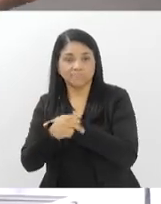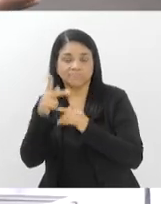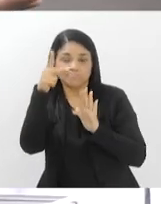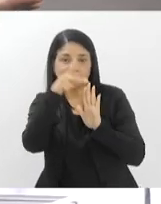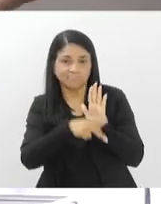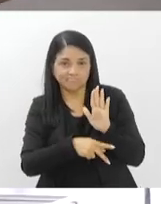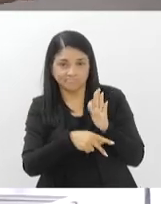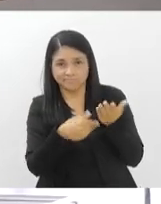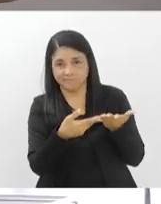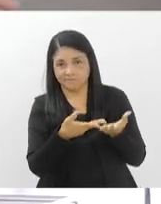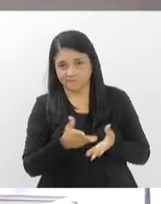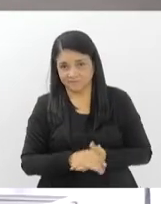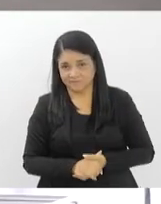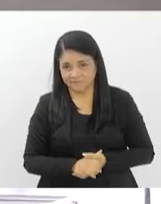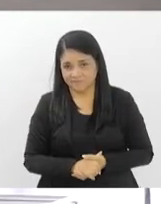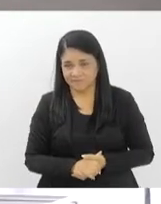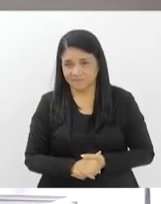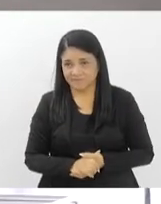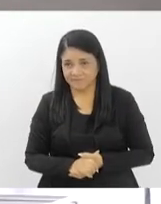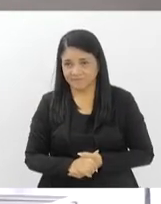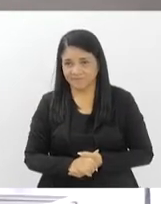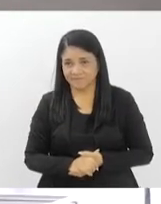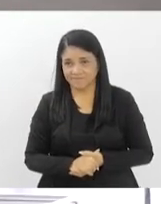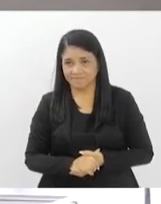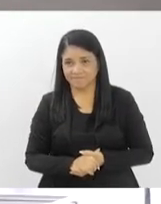projeto. Então, eu estou aqui.